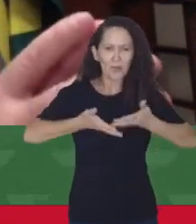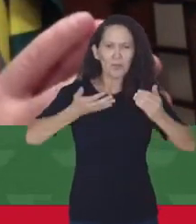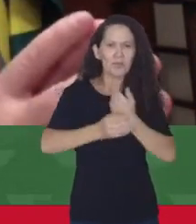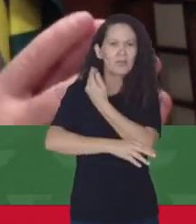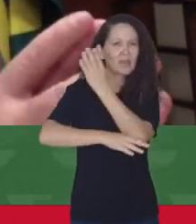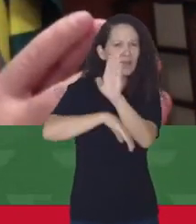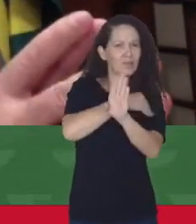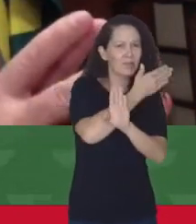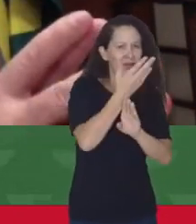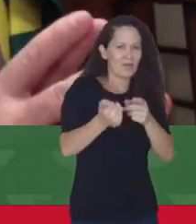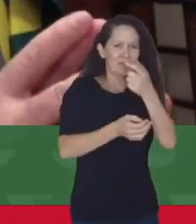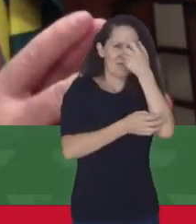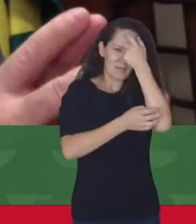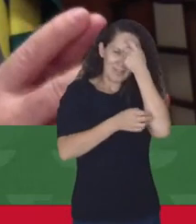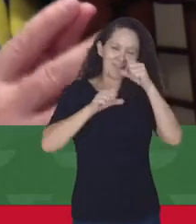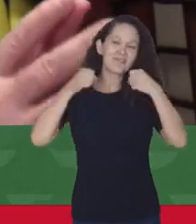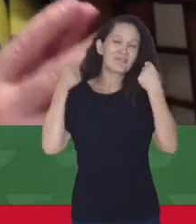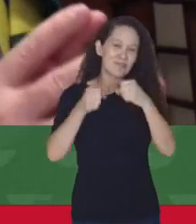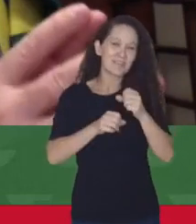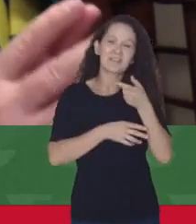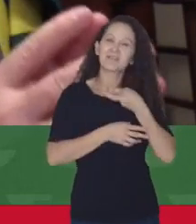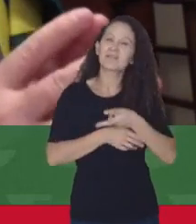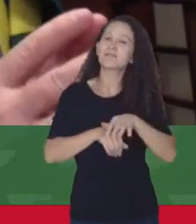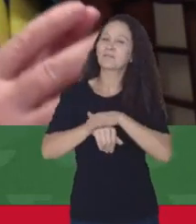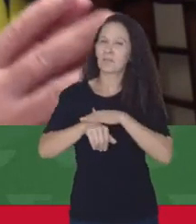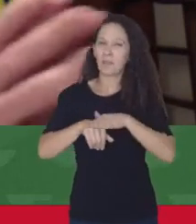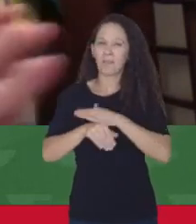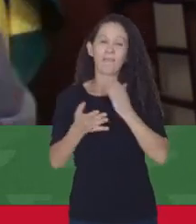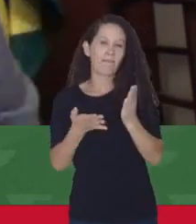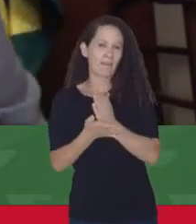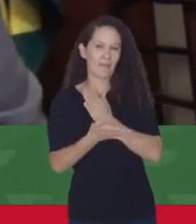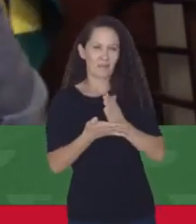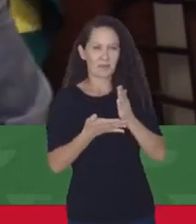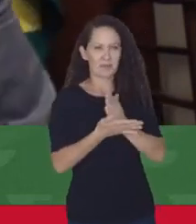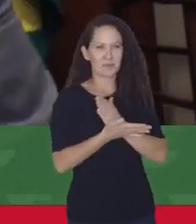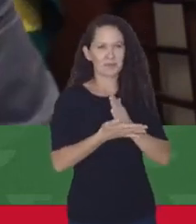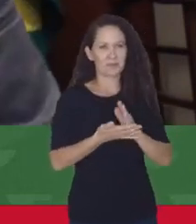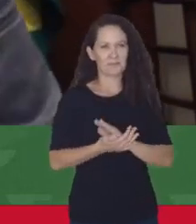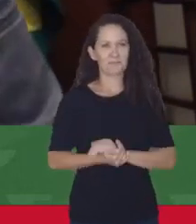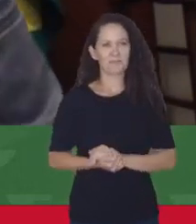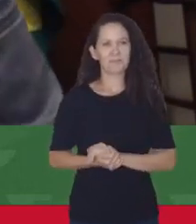ecológica. Eu sempre dialogo com alguns